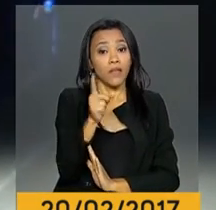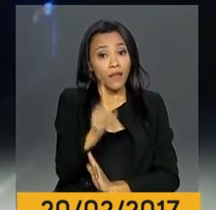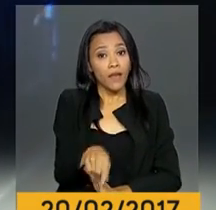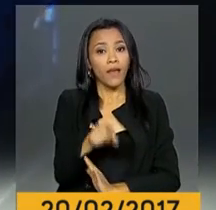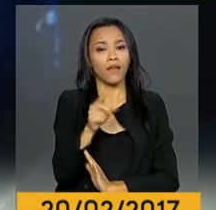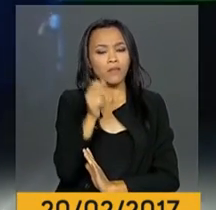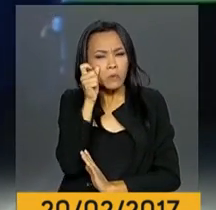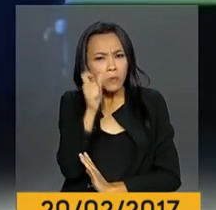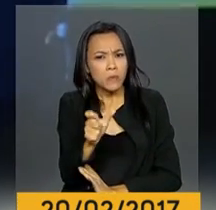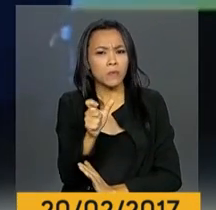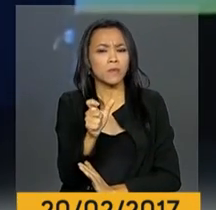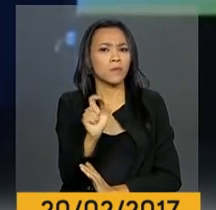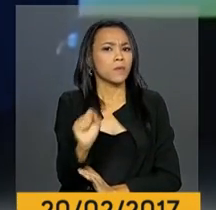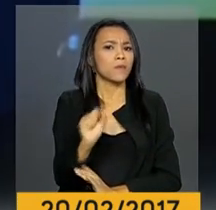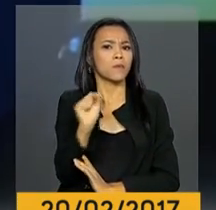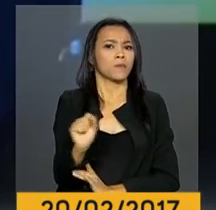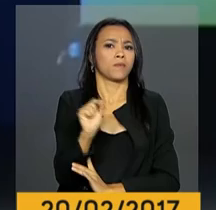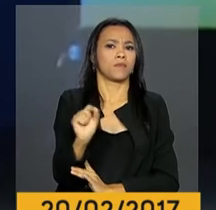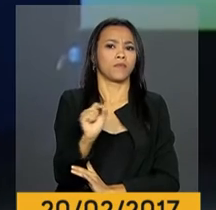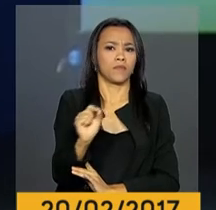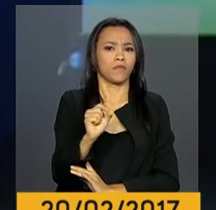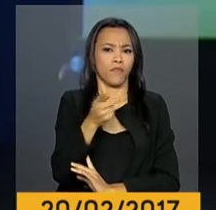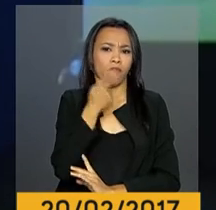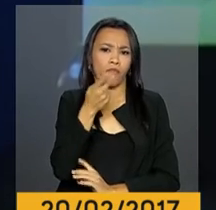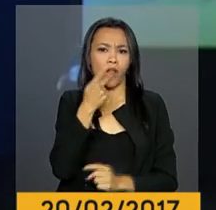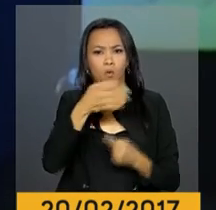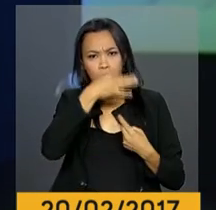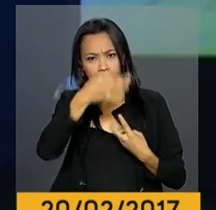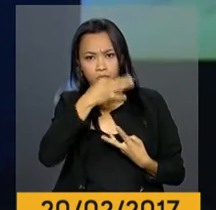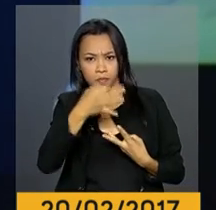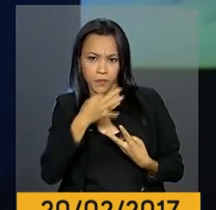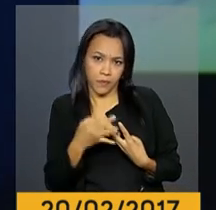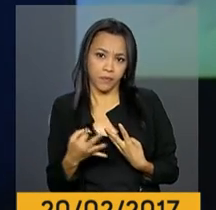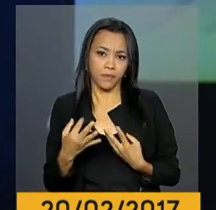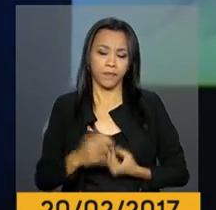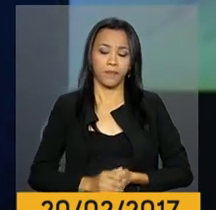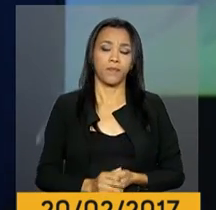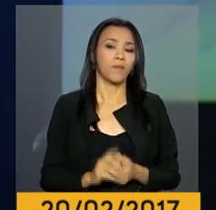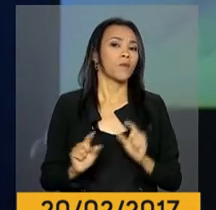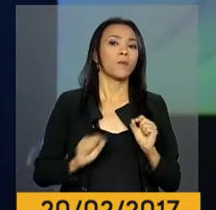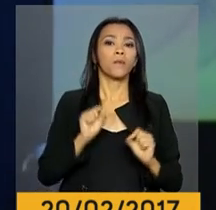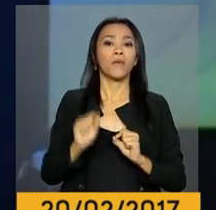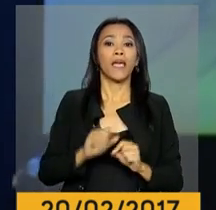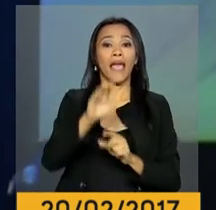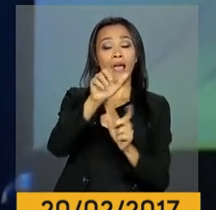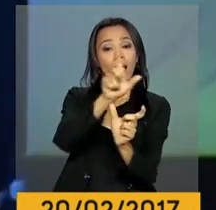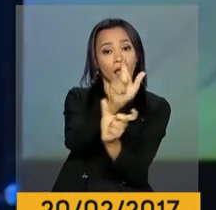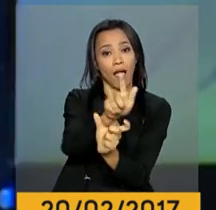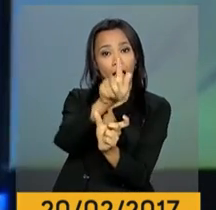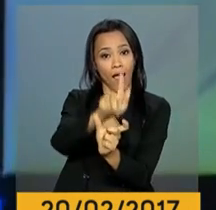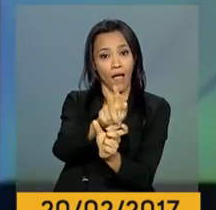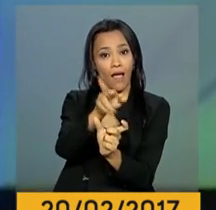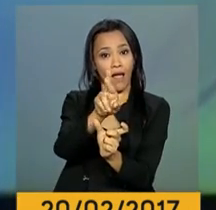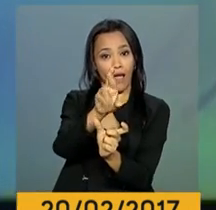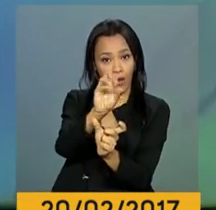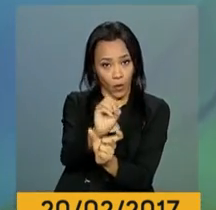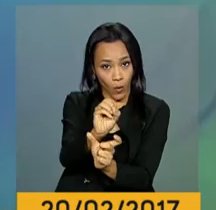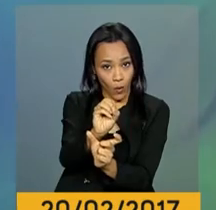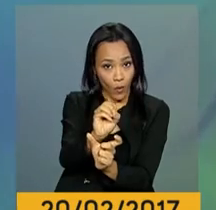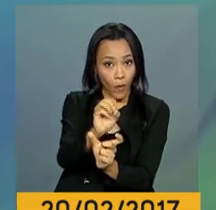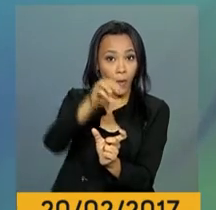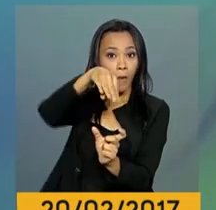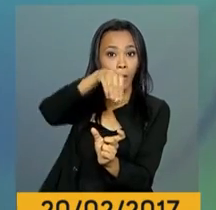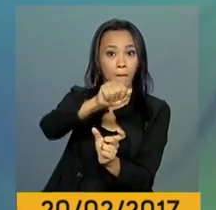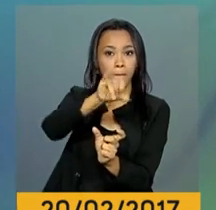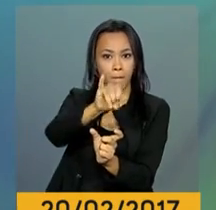até curioso, farei alguns breves comentários aqui, a expressão agro mais é felicíssima. É claro que eu